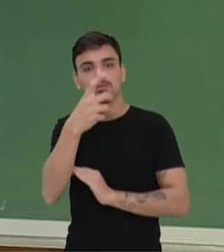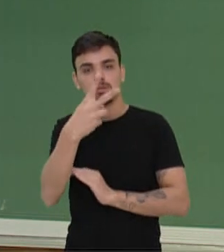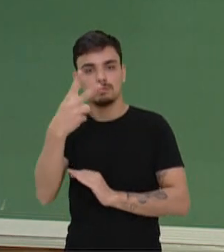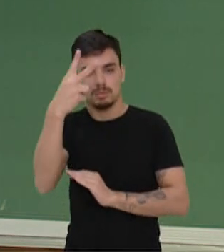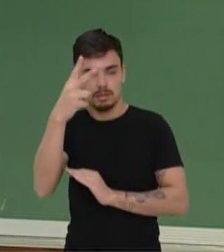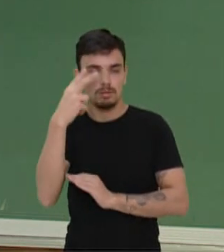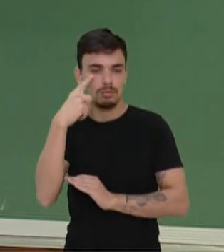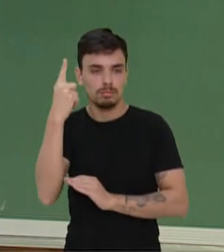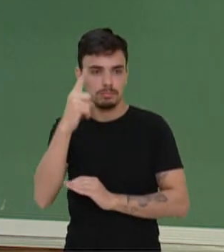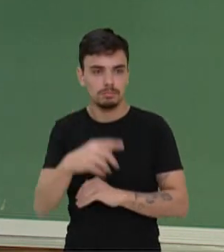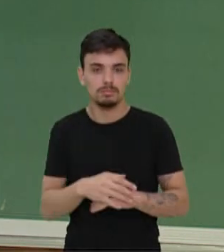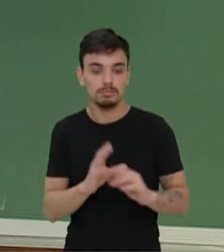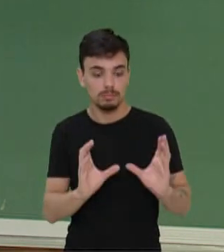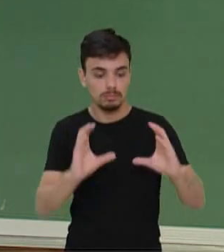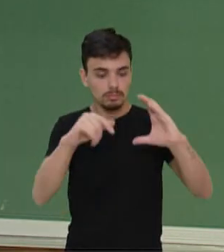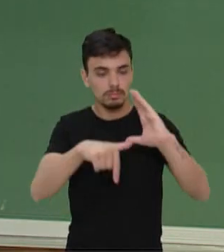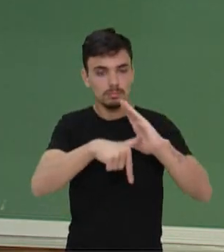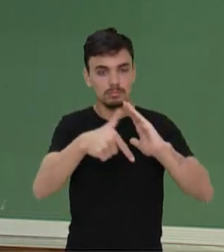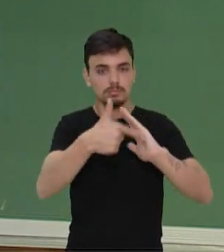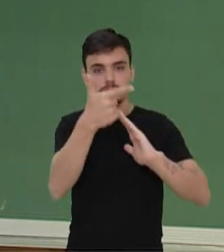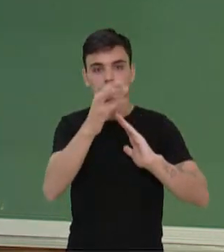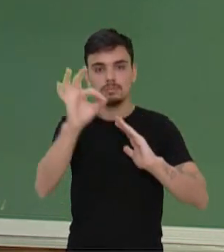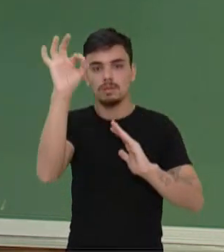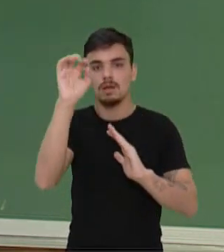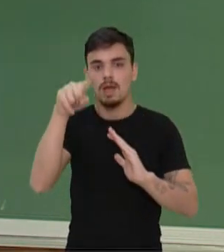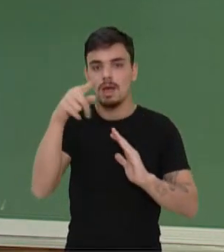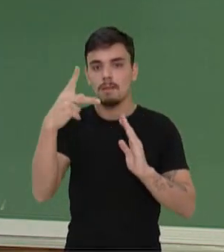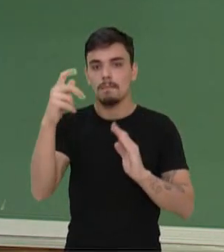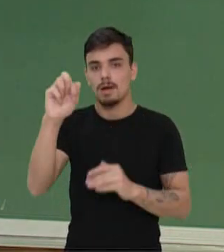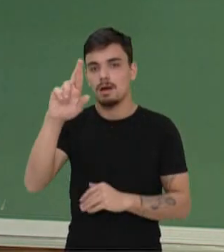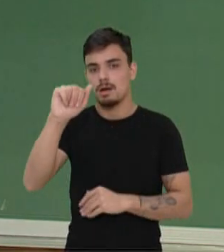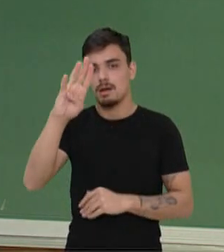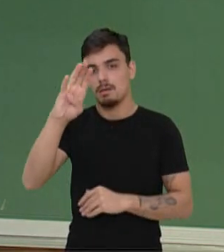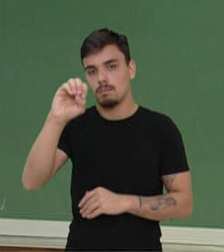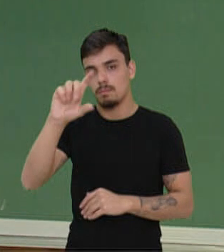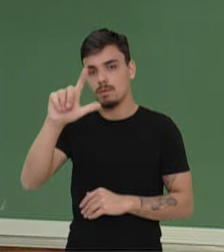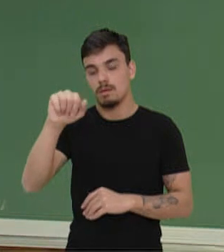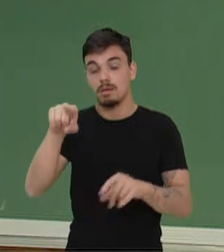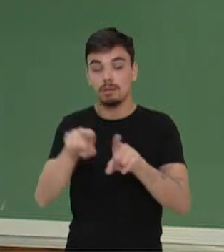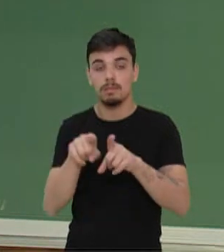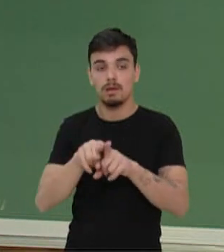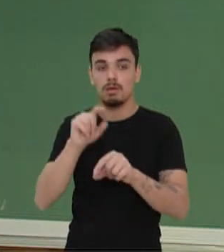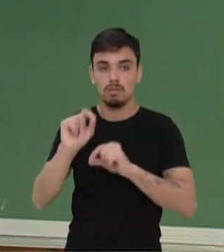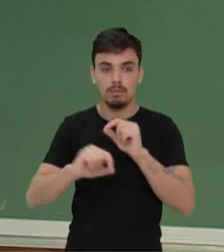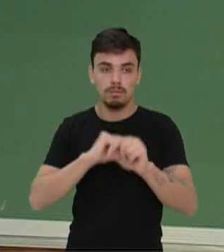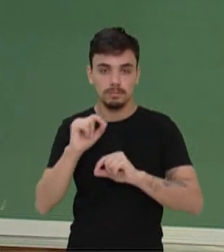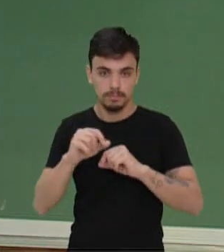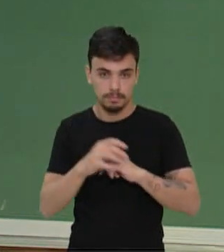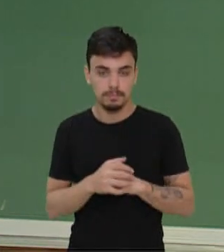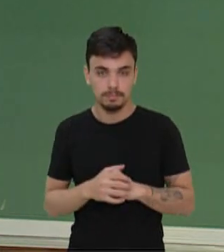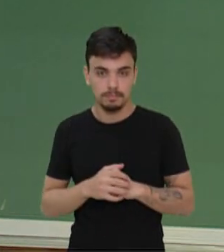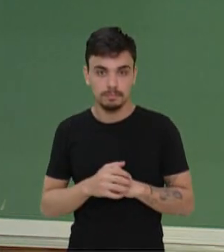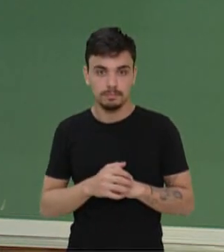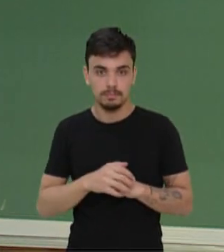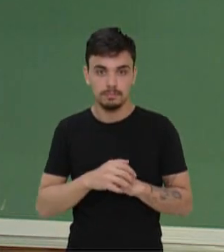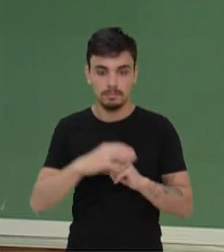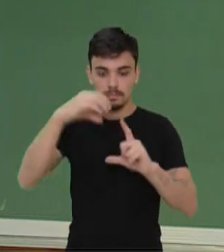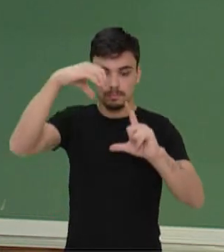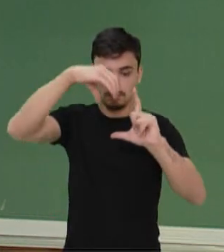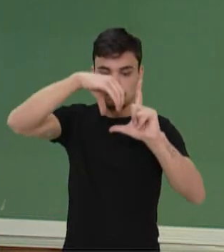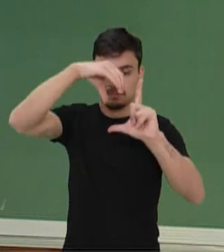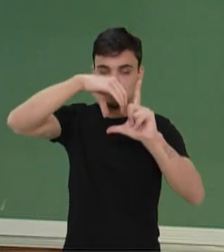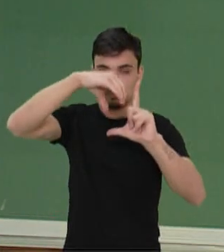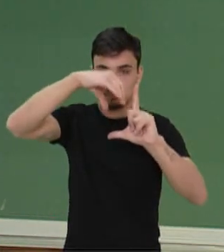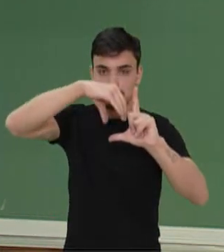quadrática. Então, o gráfico é uma parábola. Nesse caso, né, você pode perceber que o a é negativo, a parábola tem a concavidade voltada para baixo, não é